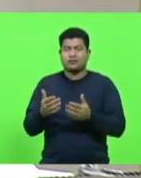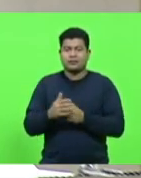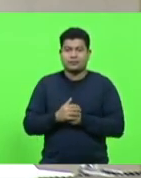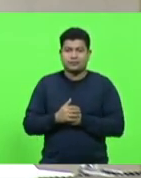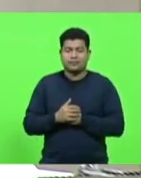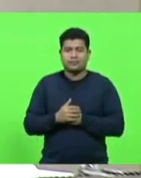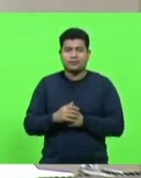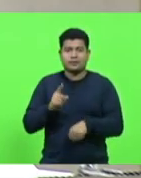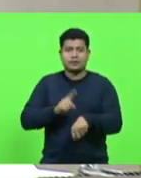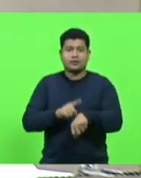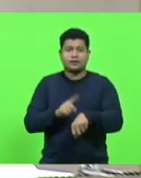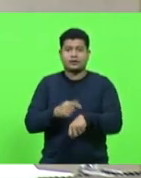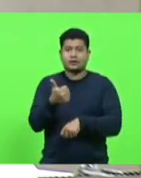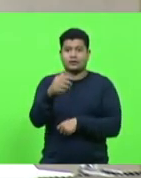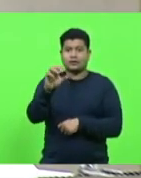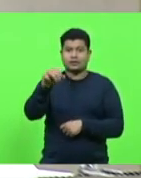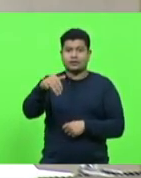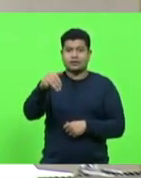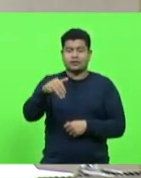minutos